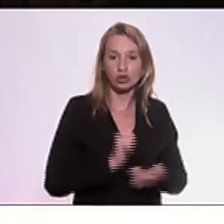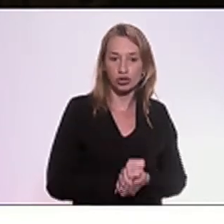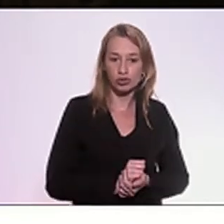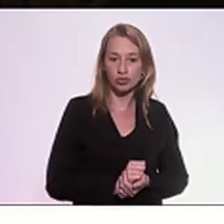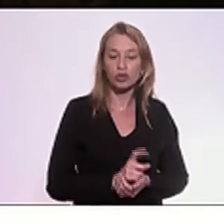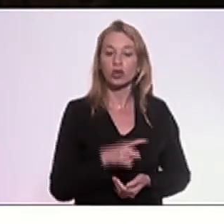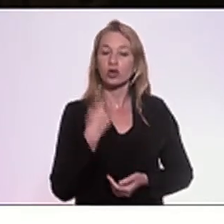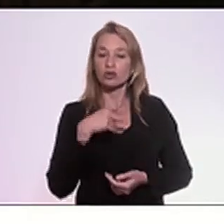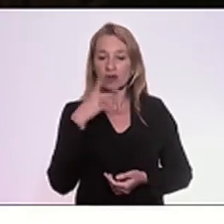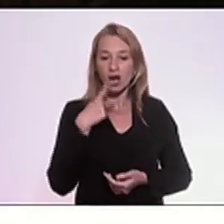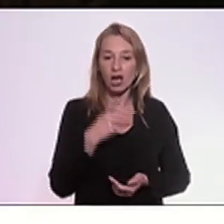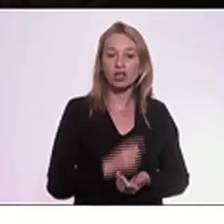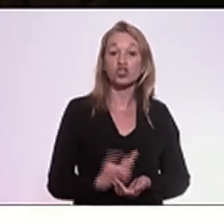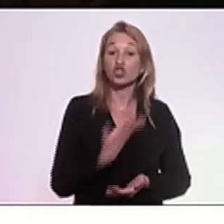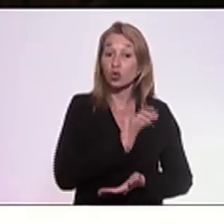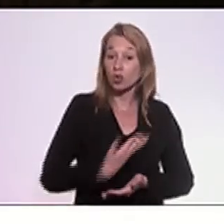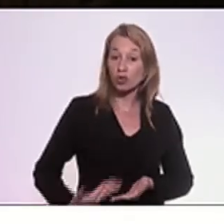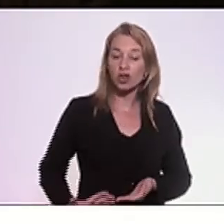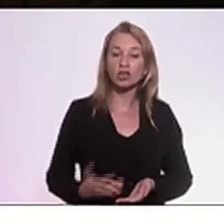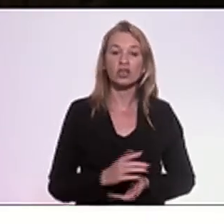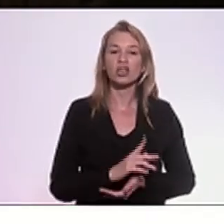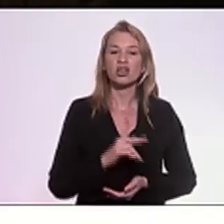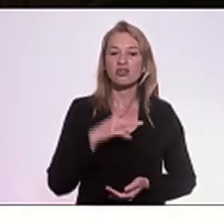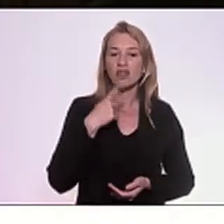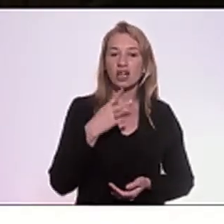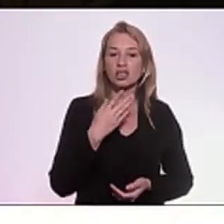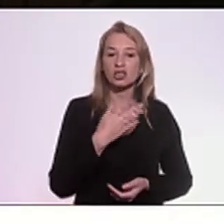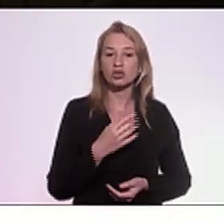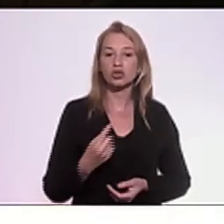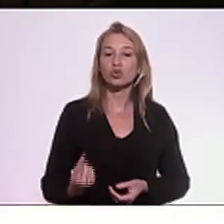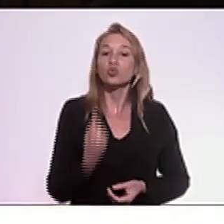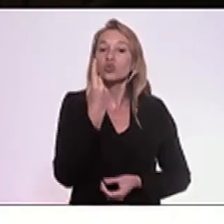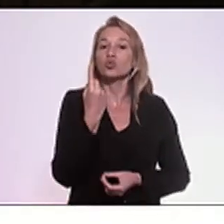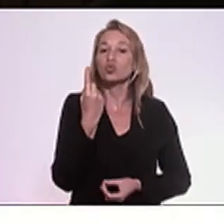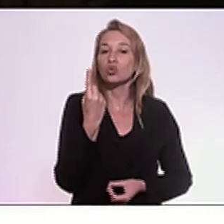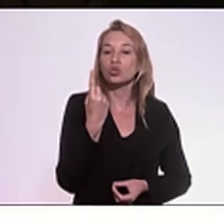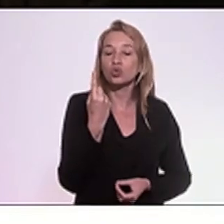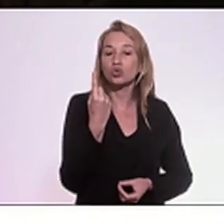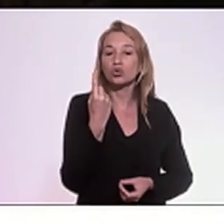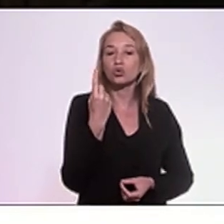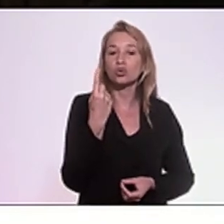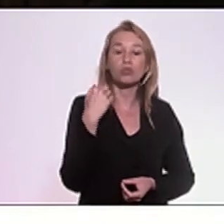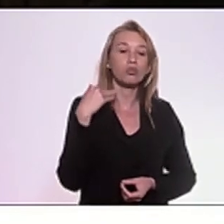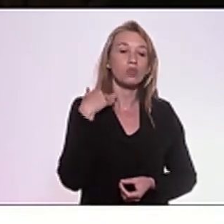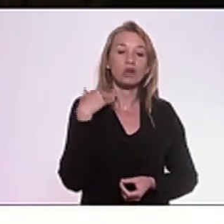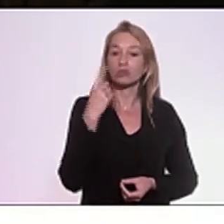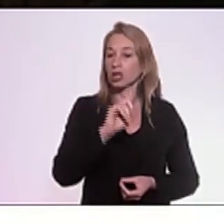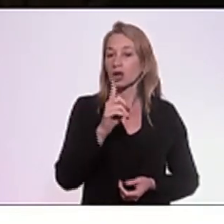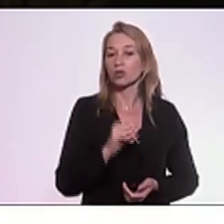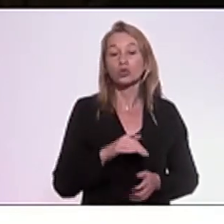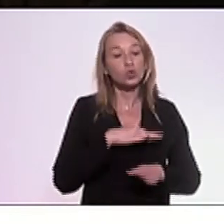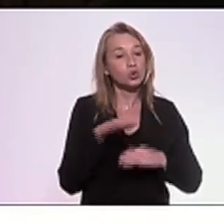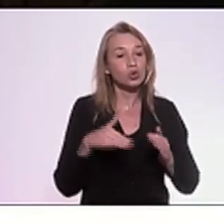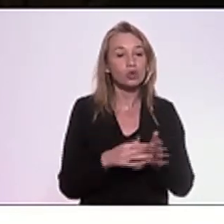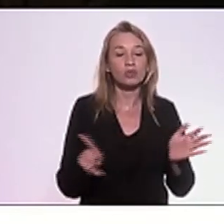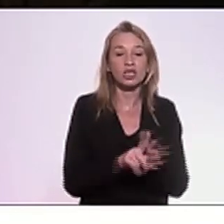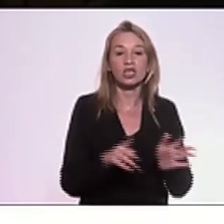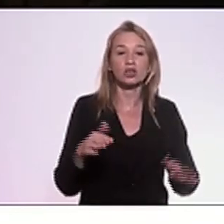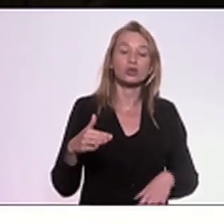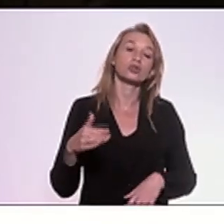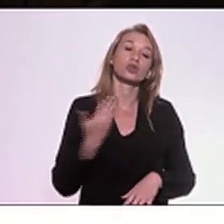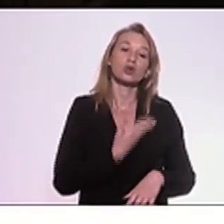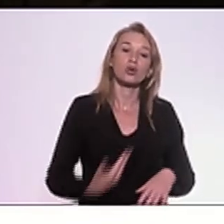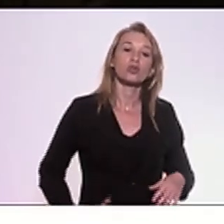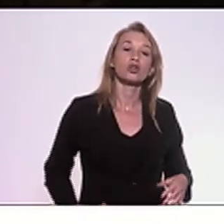está falando de governo, nós estamos falando de uma conta única. Todos são governo. Então não faz sentido o Tribunal de Justiça